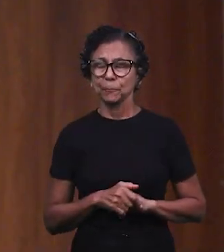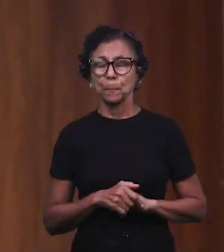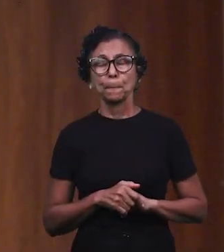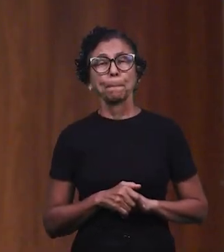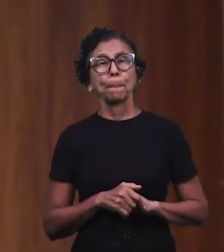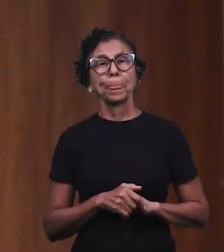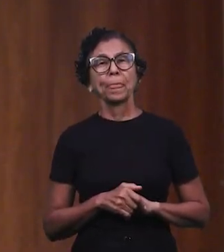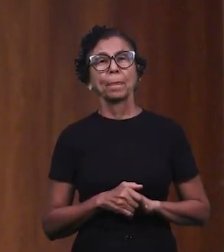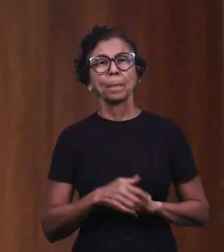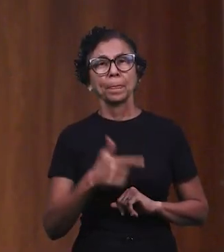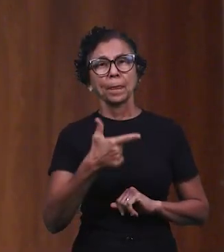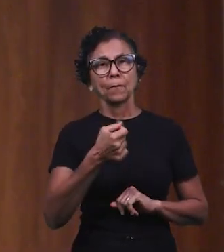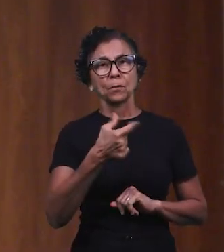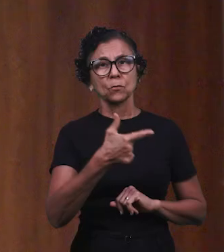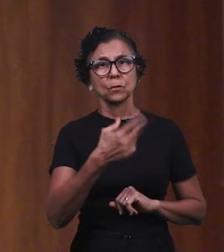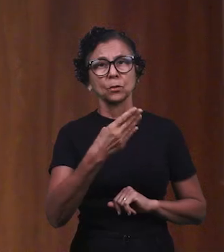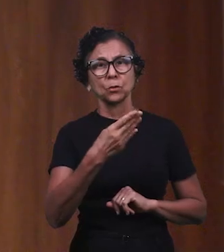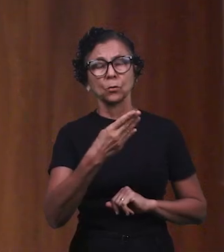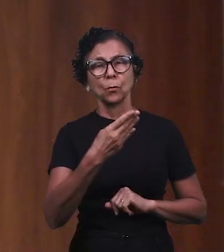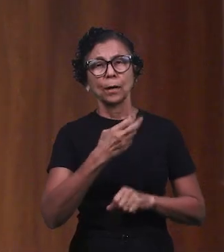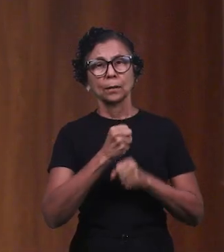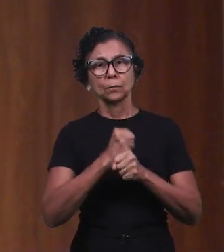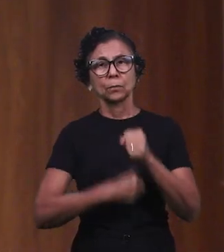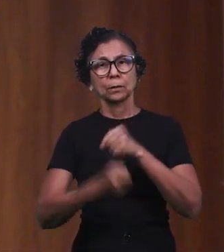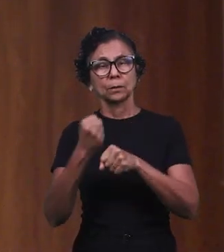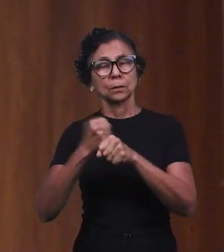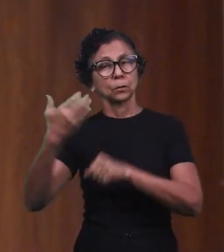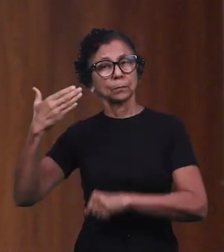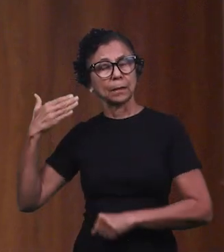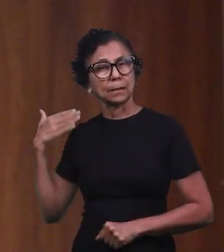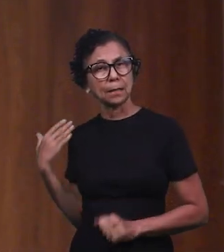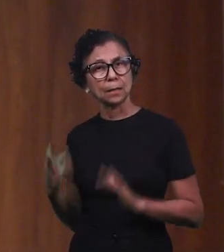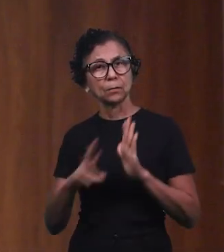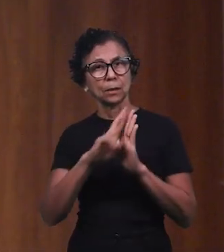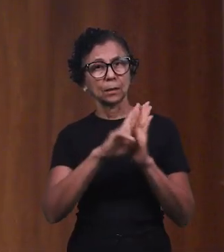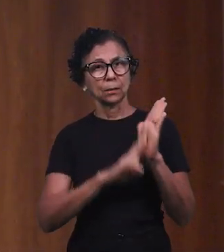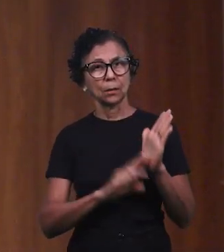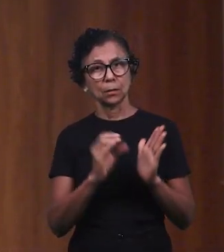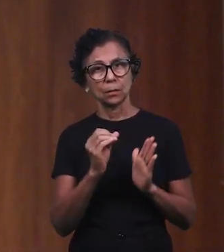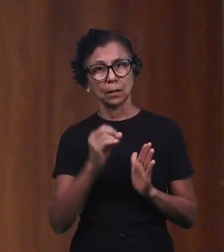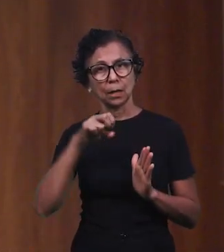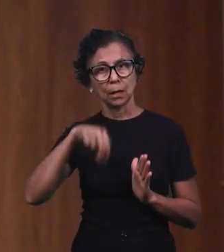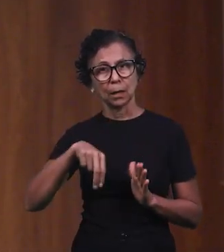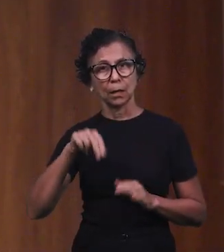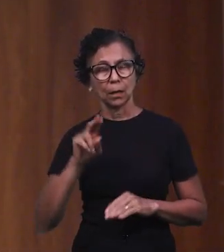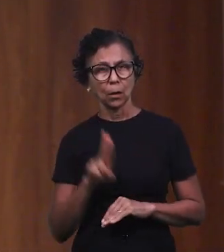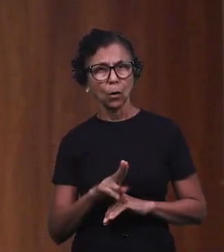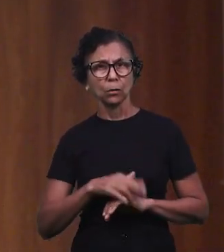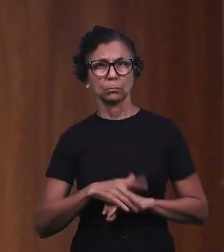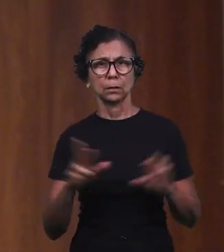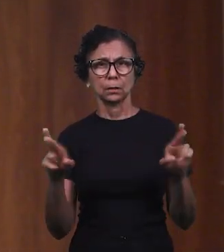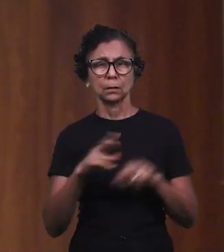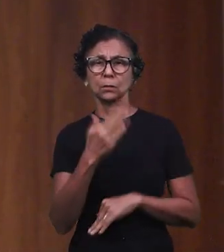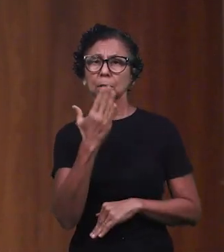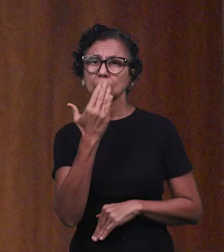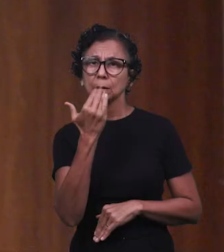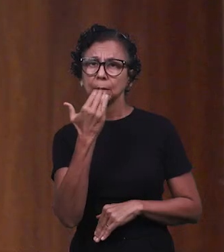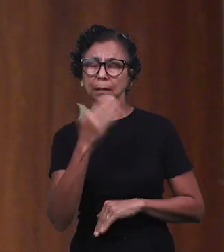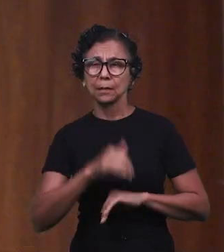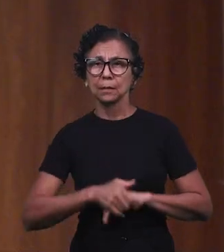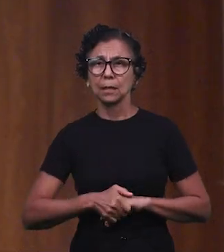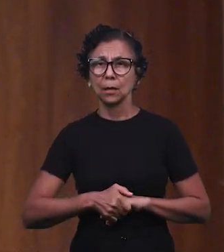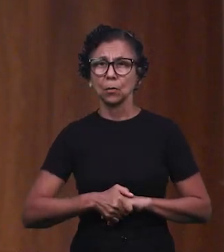Em 2024, o relatório da Organização das Nações Unidas para a Alimentação e Agricultura trouxe